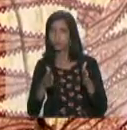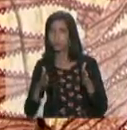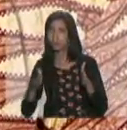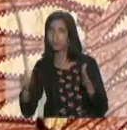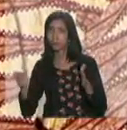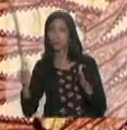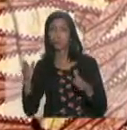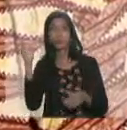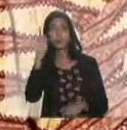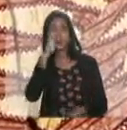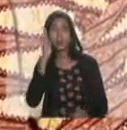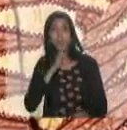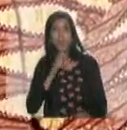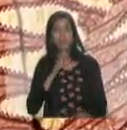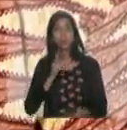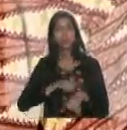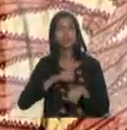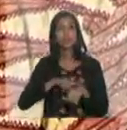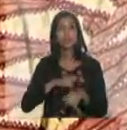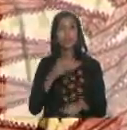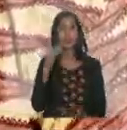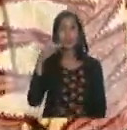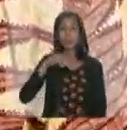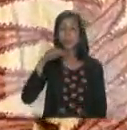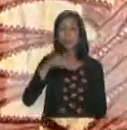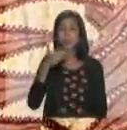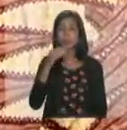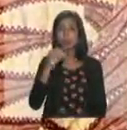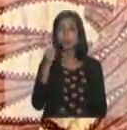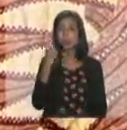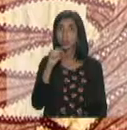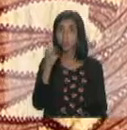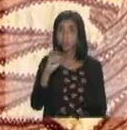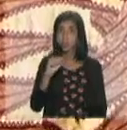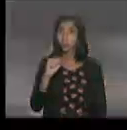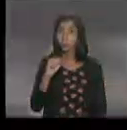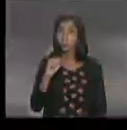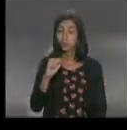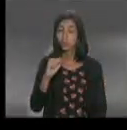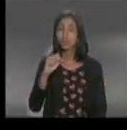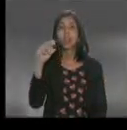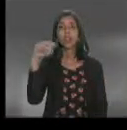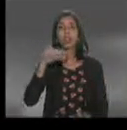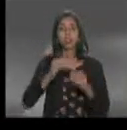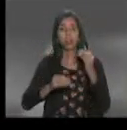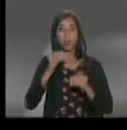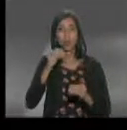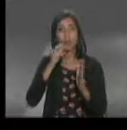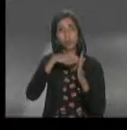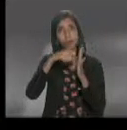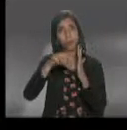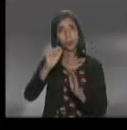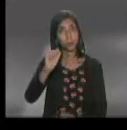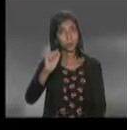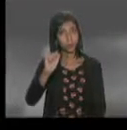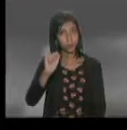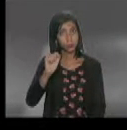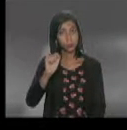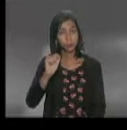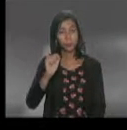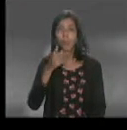novela brasileira. Ela levou 1 minuto e 10, eu acho. A novela teve 8 meses no ar. O